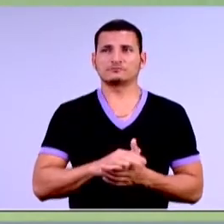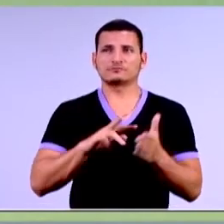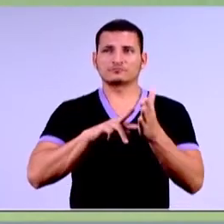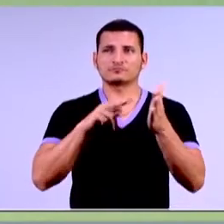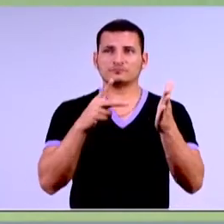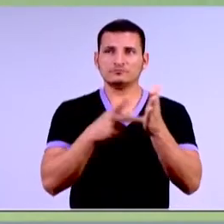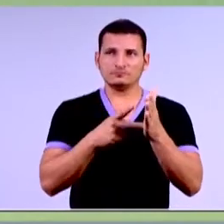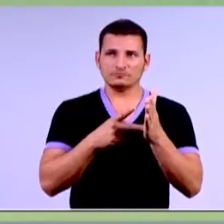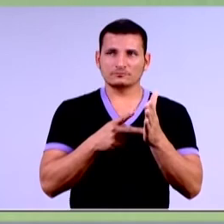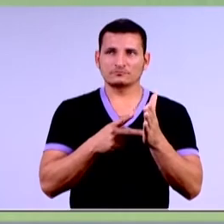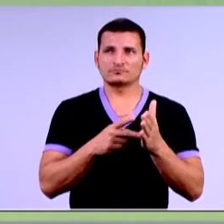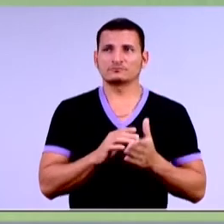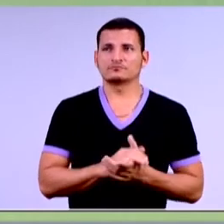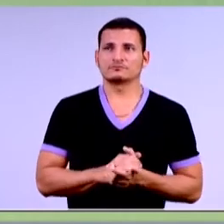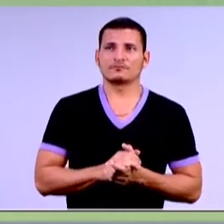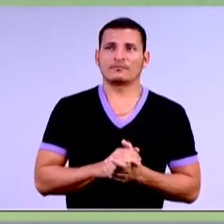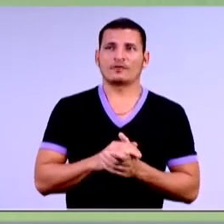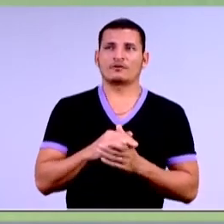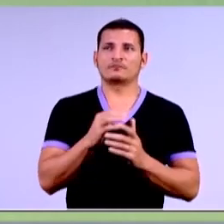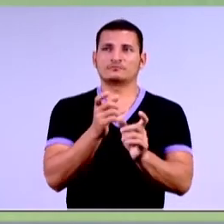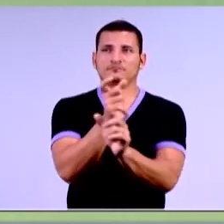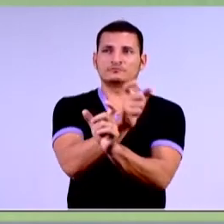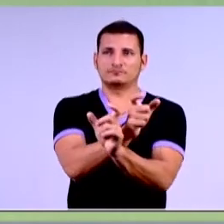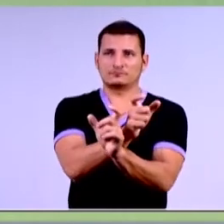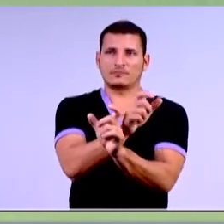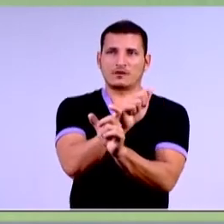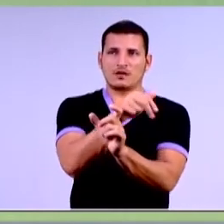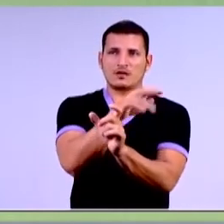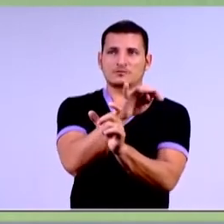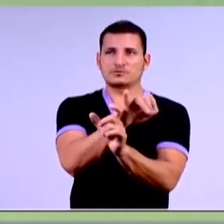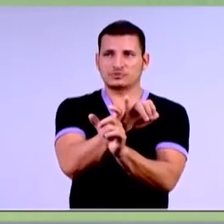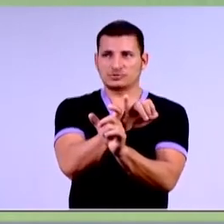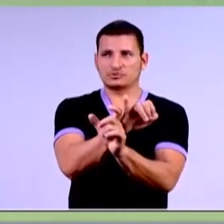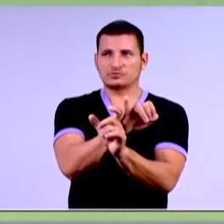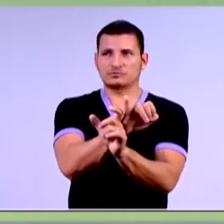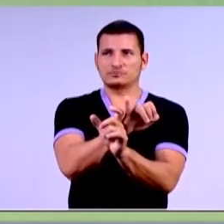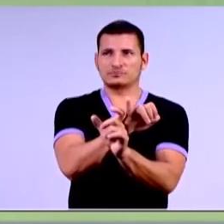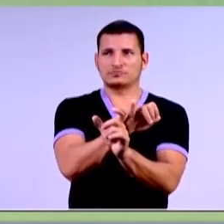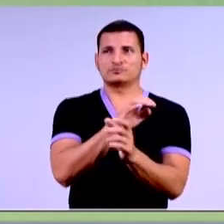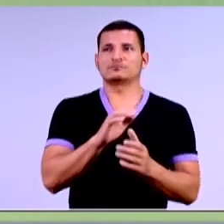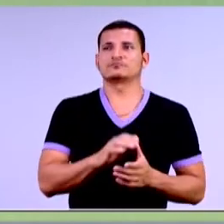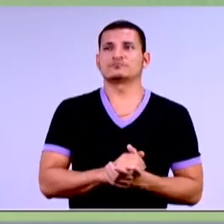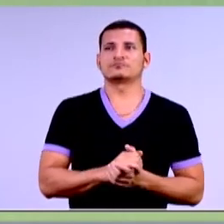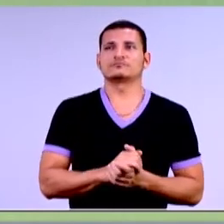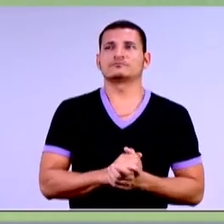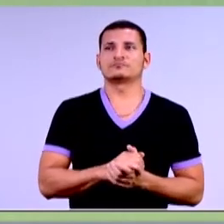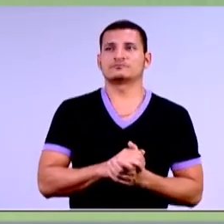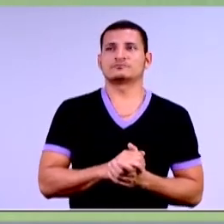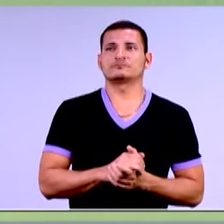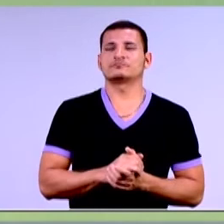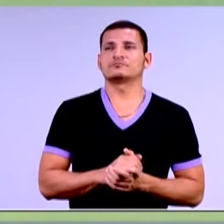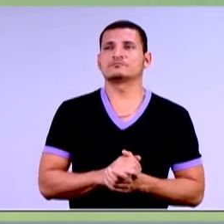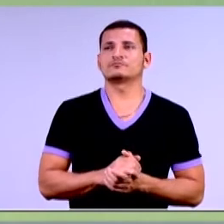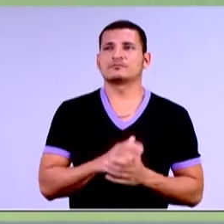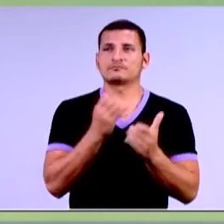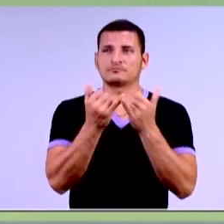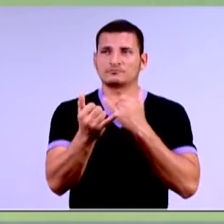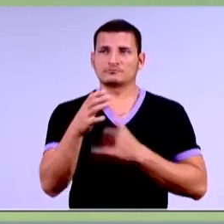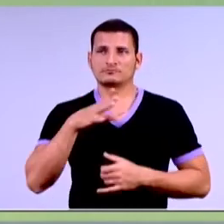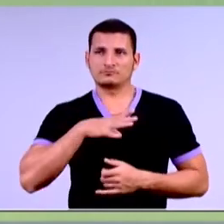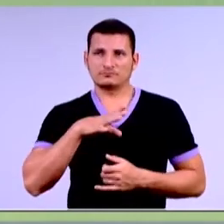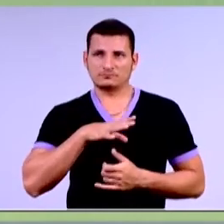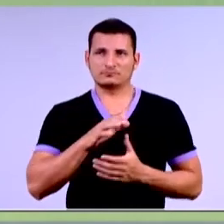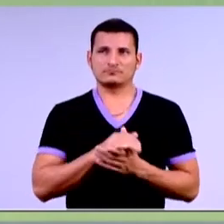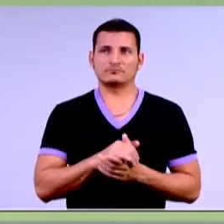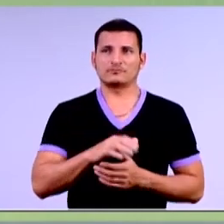de oposição anti então eu tenho antes daí o vec antidiurético bem parecido com o português be